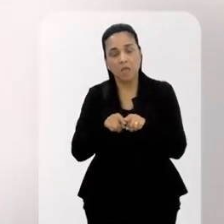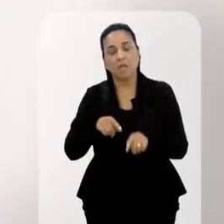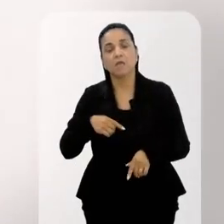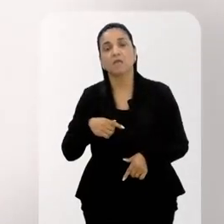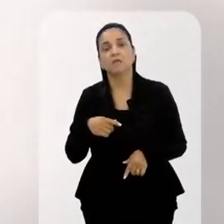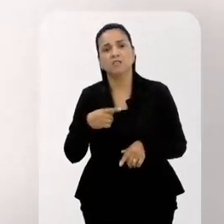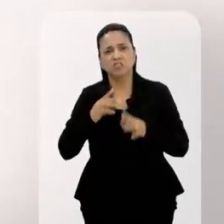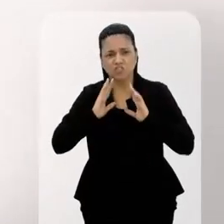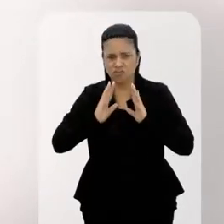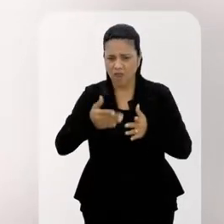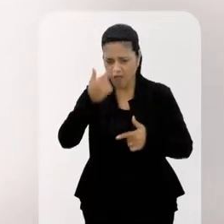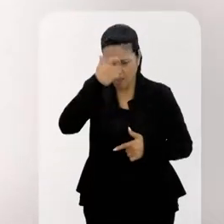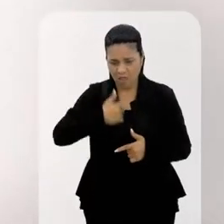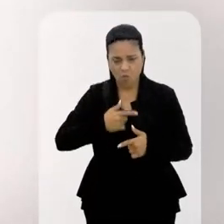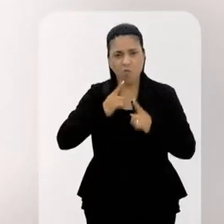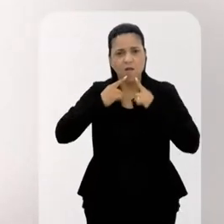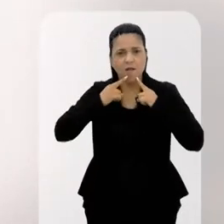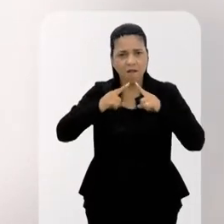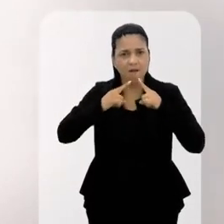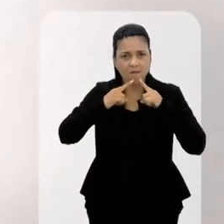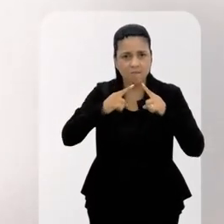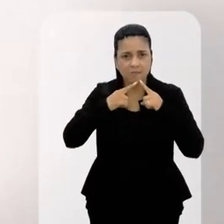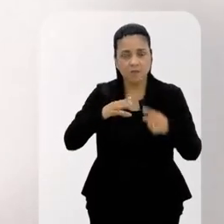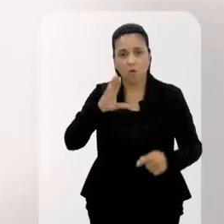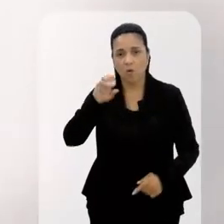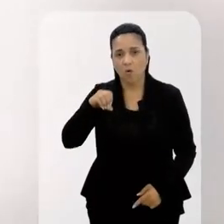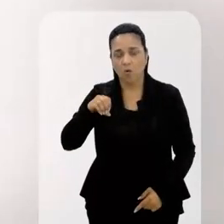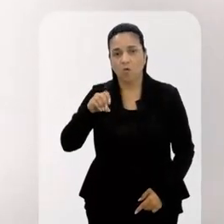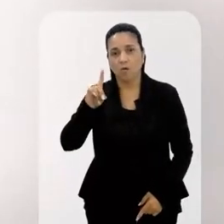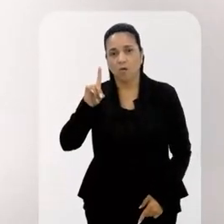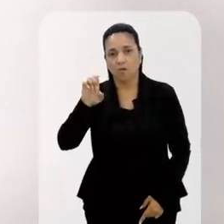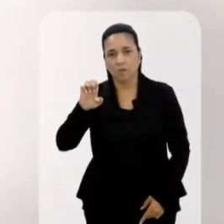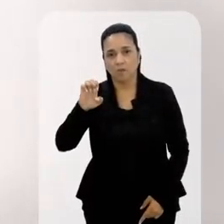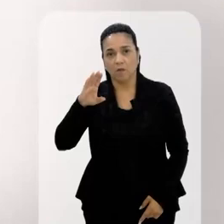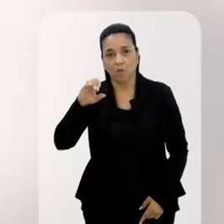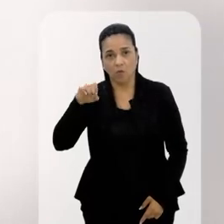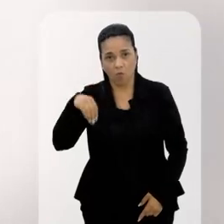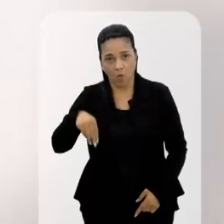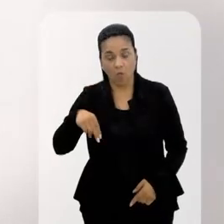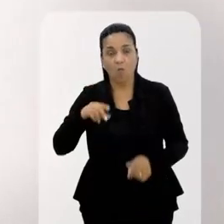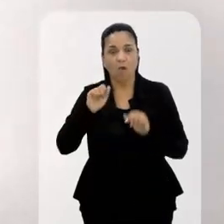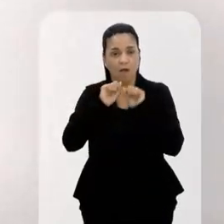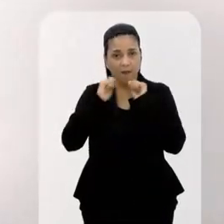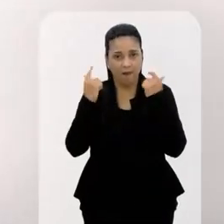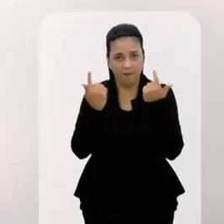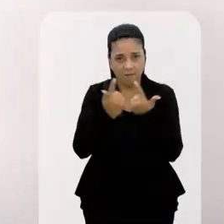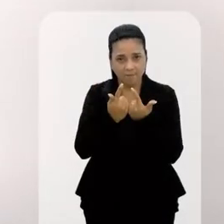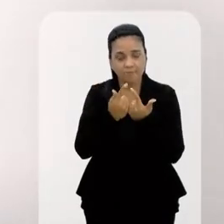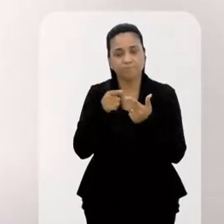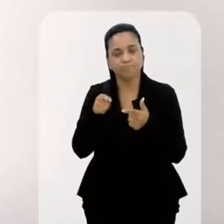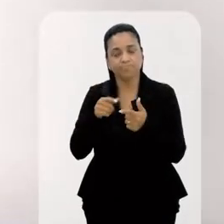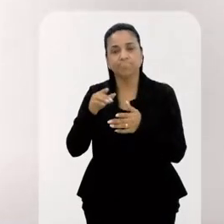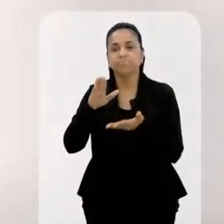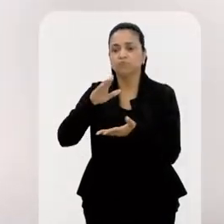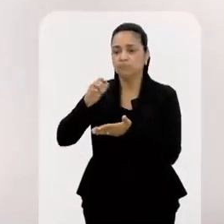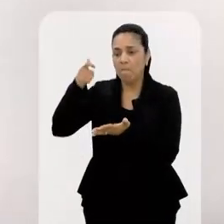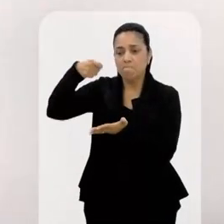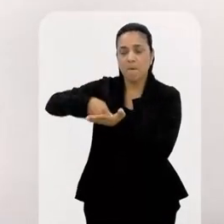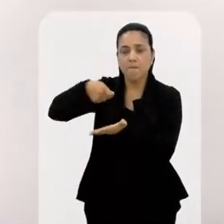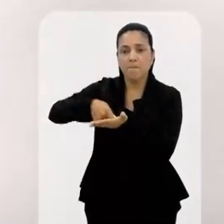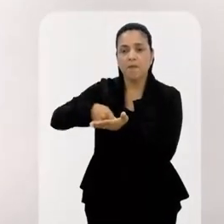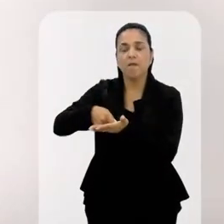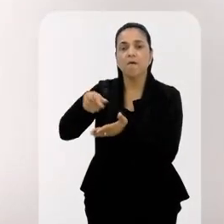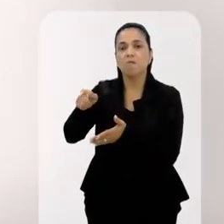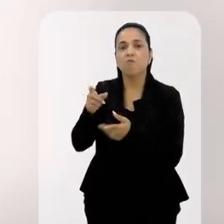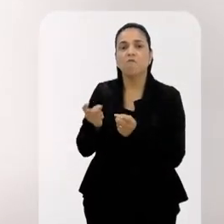também já fiz muita reclamação na CODECON e surtia muito efeito, porque a Alerj notificava, né, o vendedor,